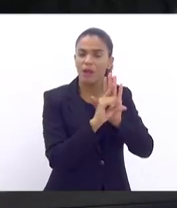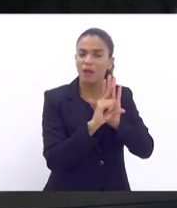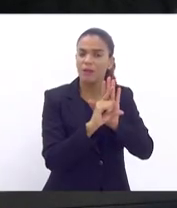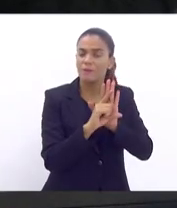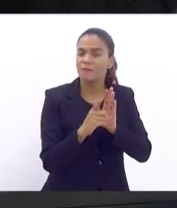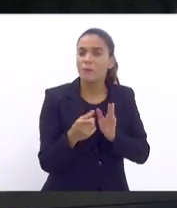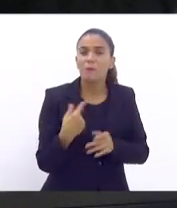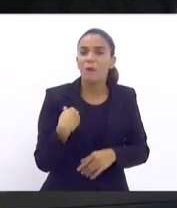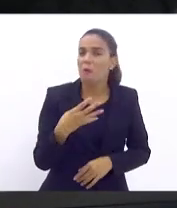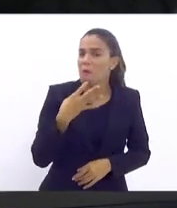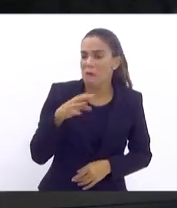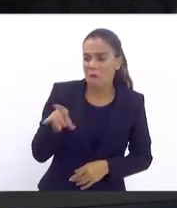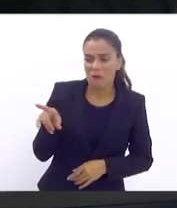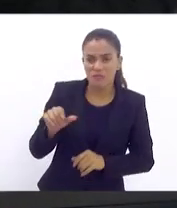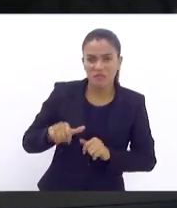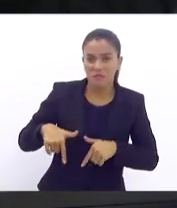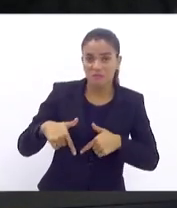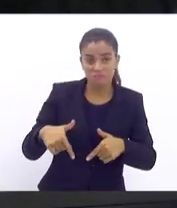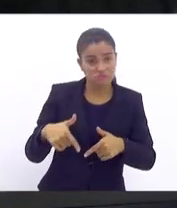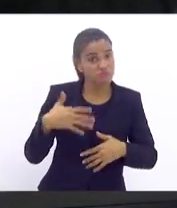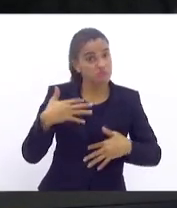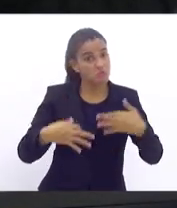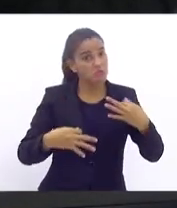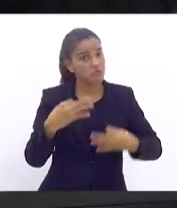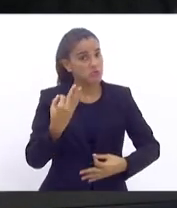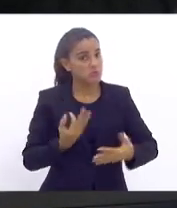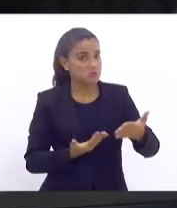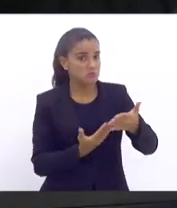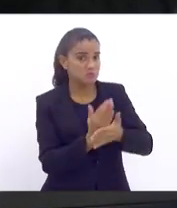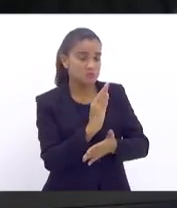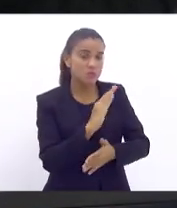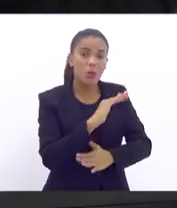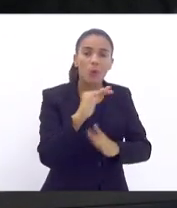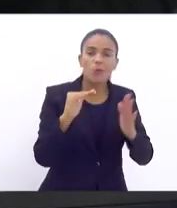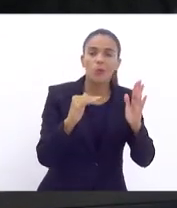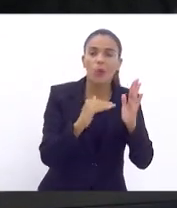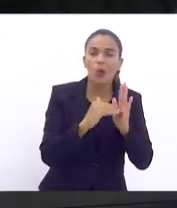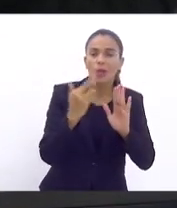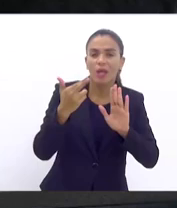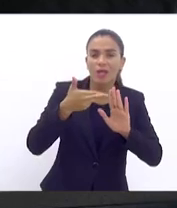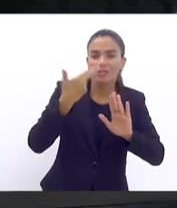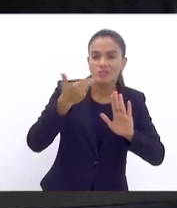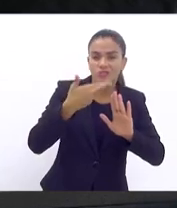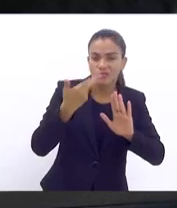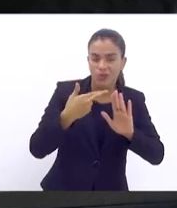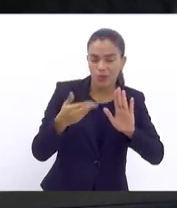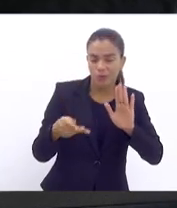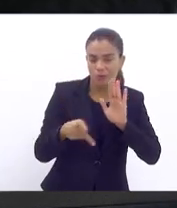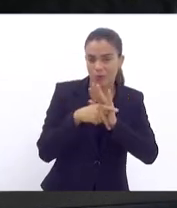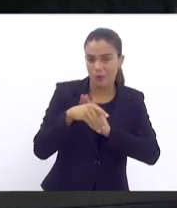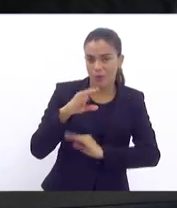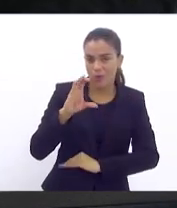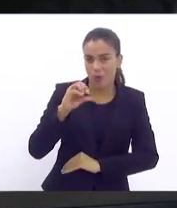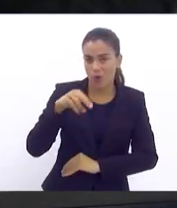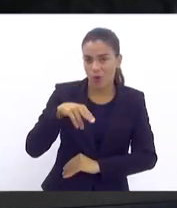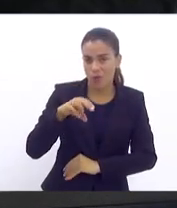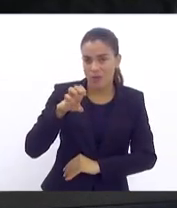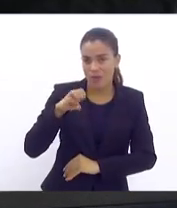conhecia ação o juiz deu ganho de causa então todas as resoluções do conema o